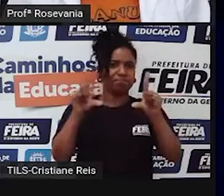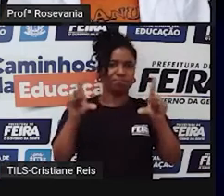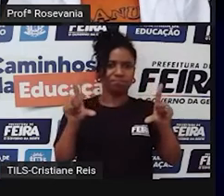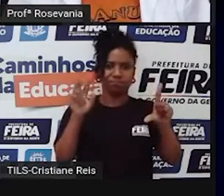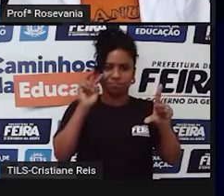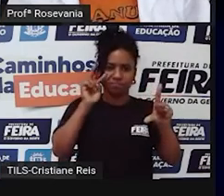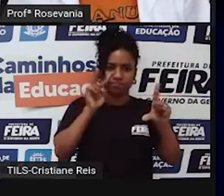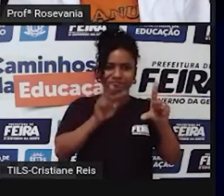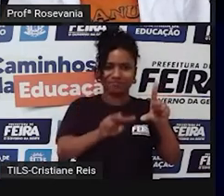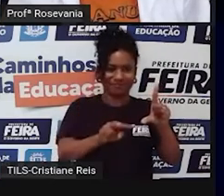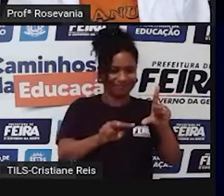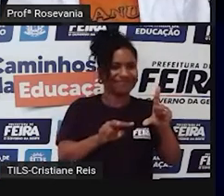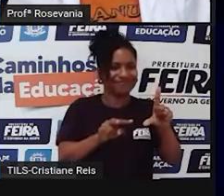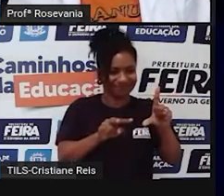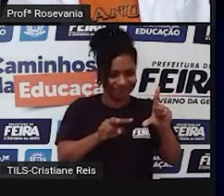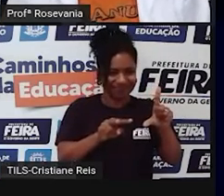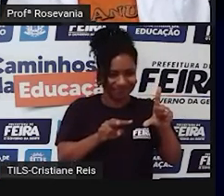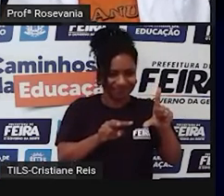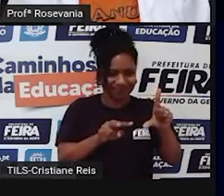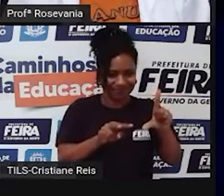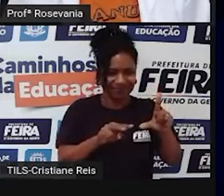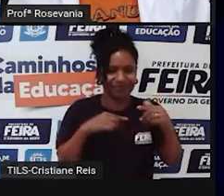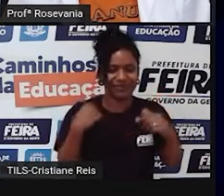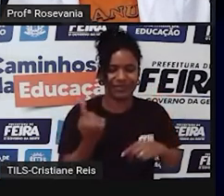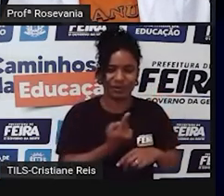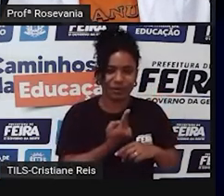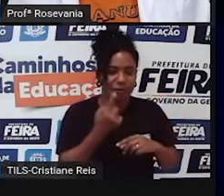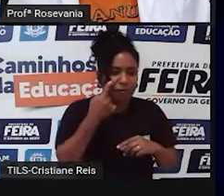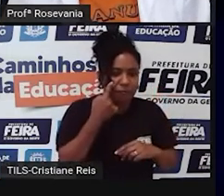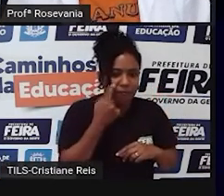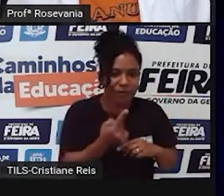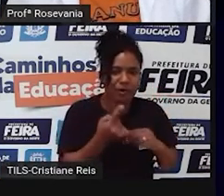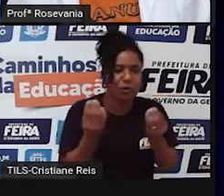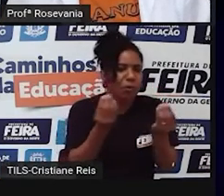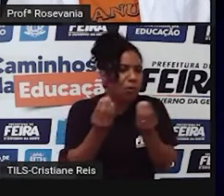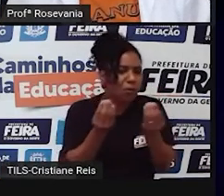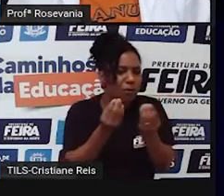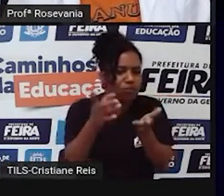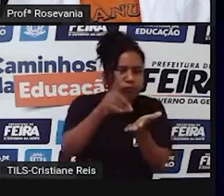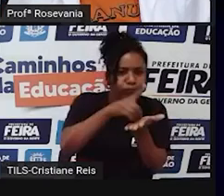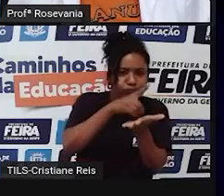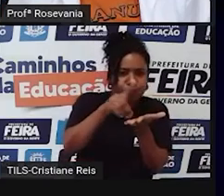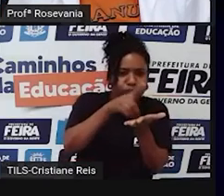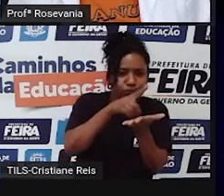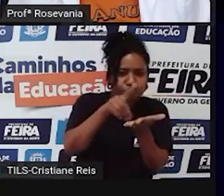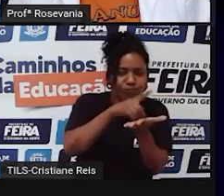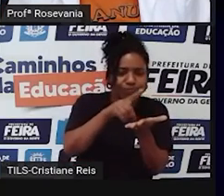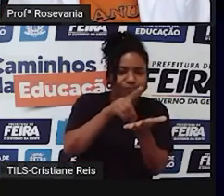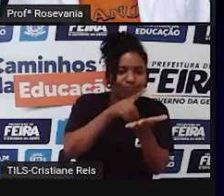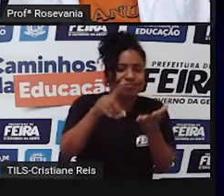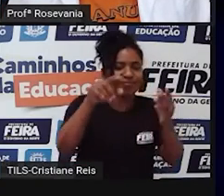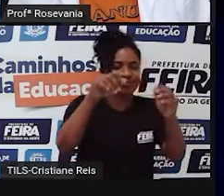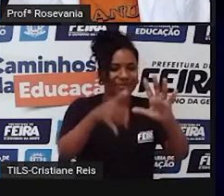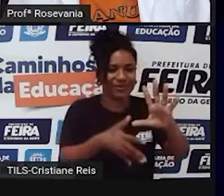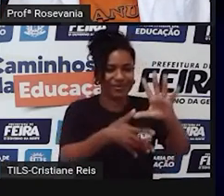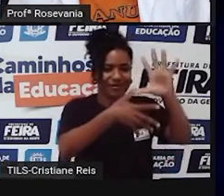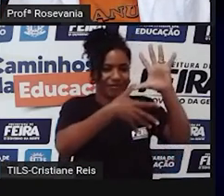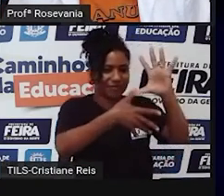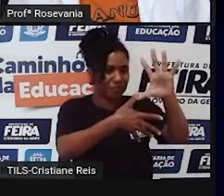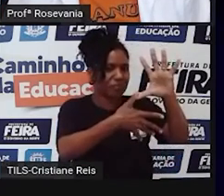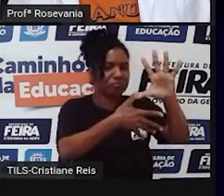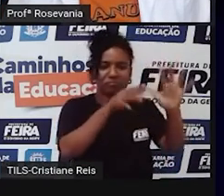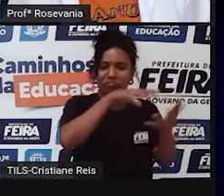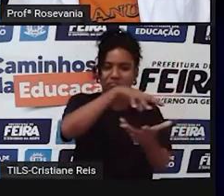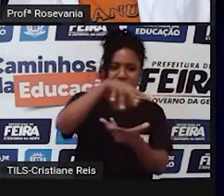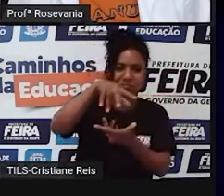captam todas essas informações e traz para a gente esses mapas, né, bem mais fiéis, bora dizer assim, né, de acordo com a